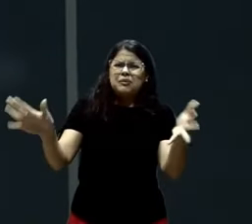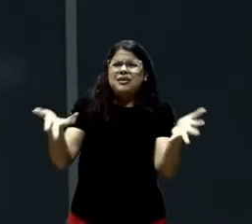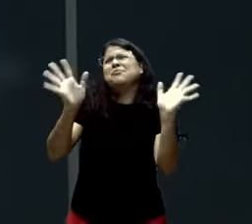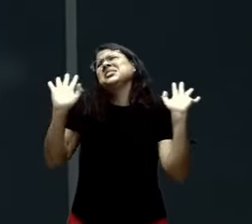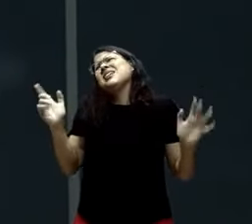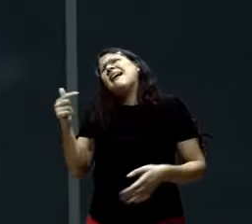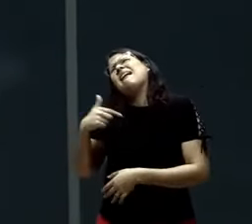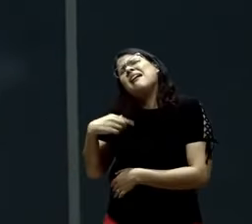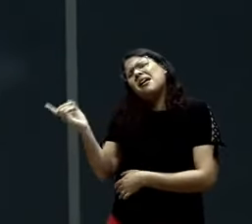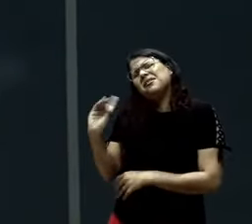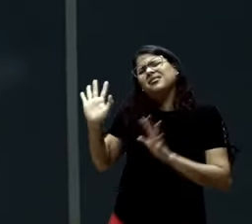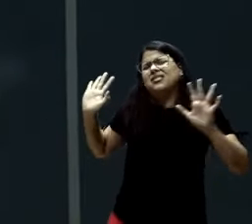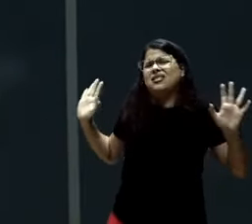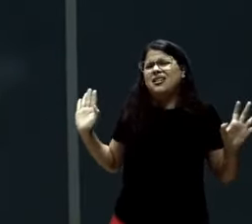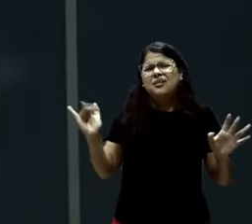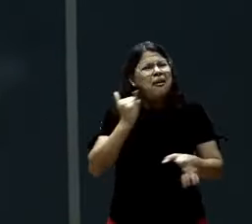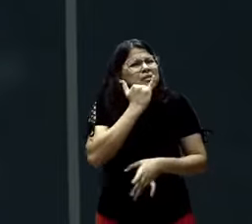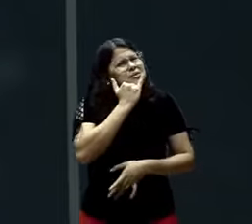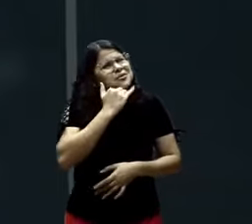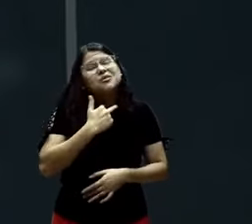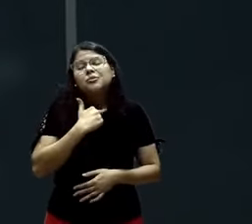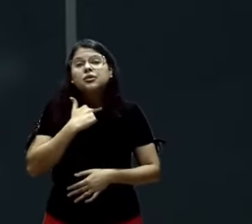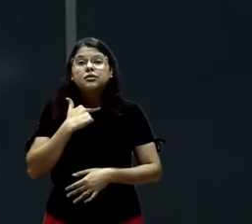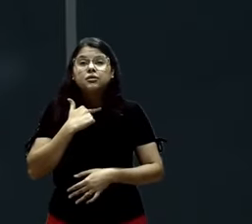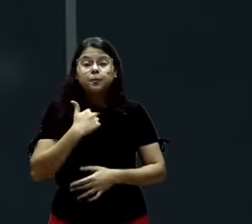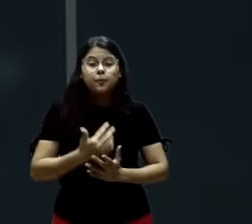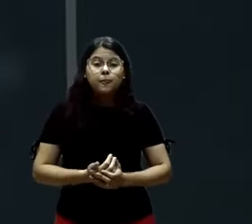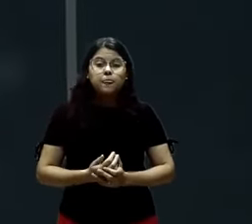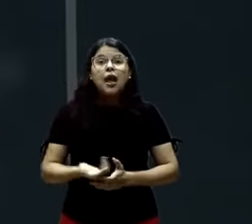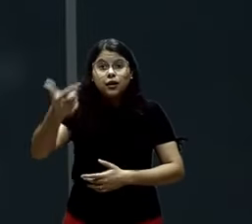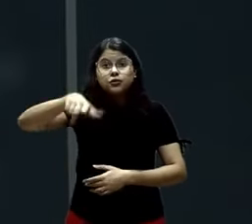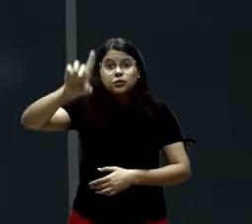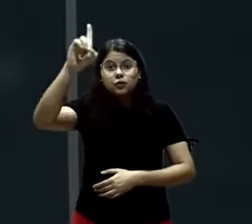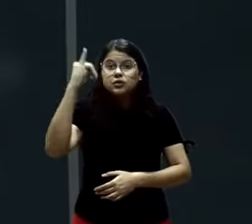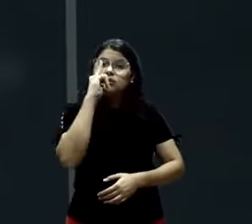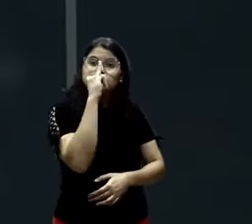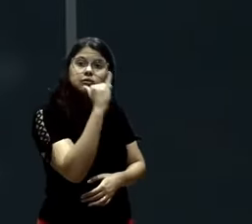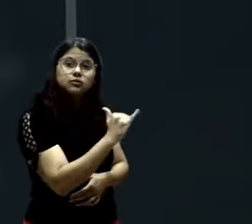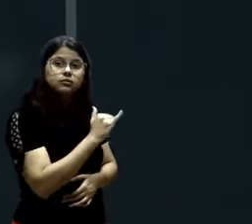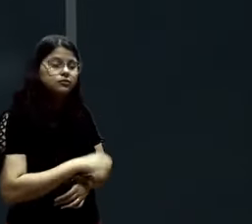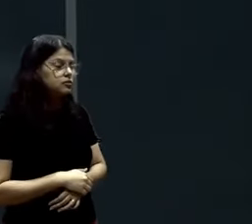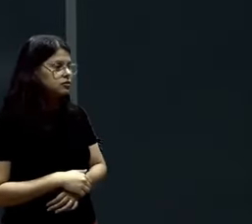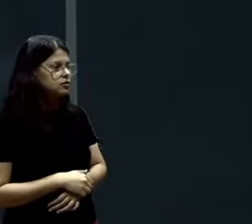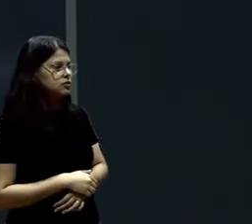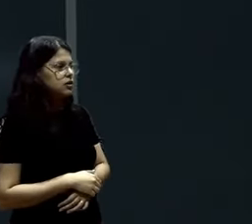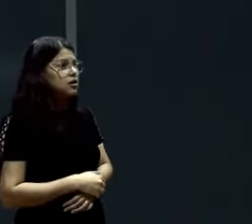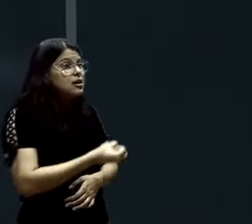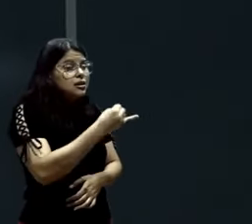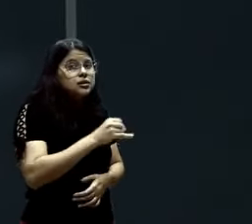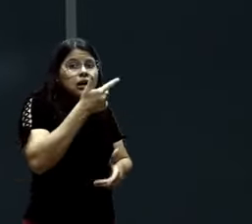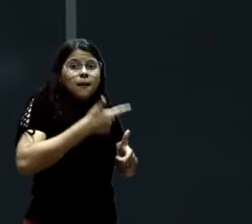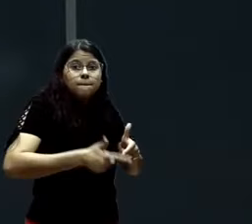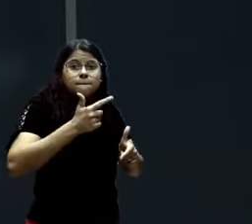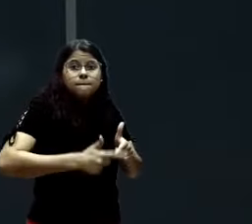para ele: Moisés, é o seguinte, se tiver algum problema, você vai pegar um pouquinho da água do rio